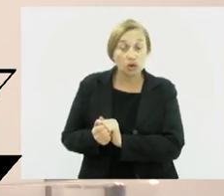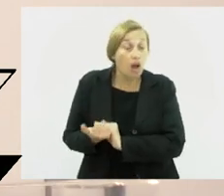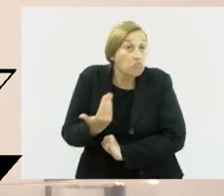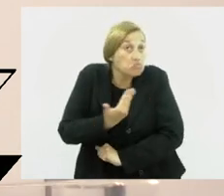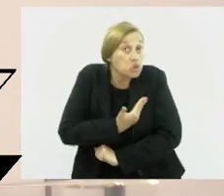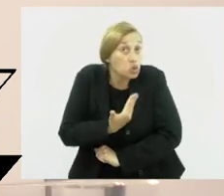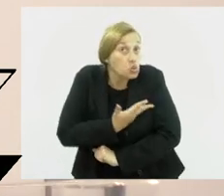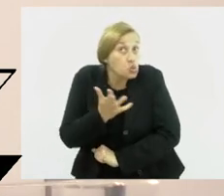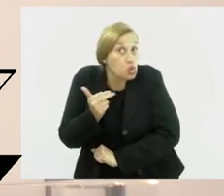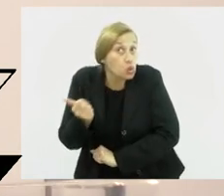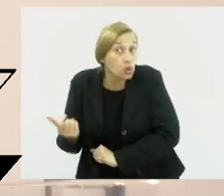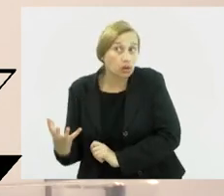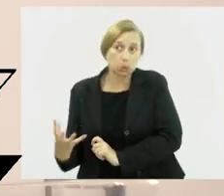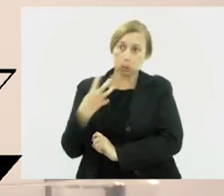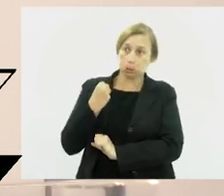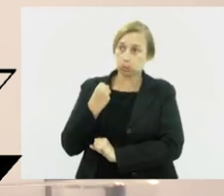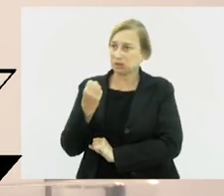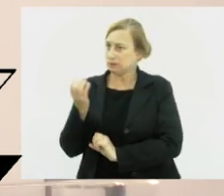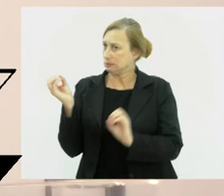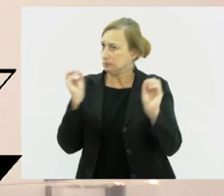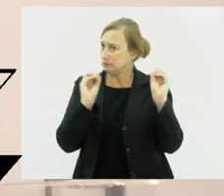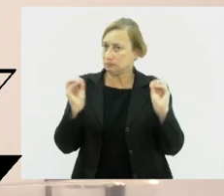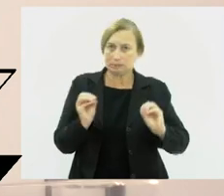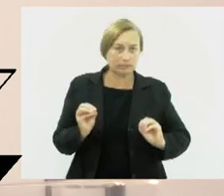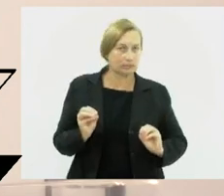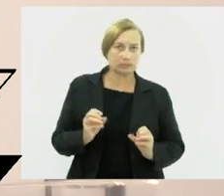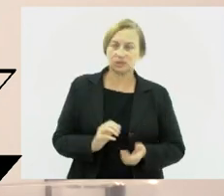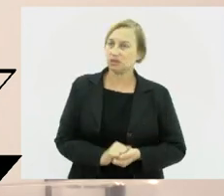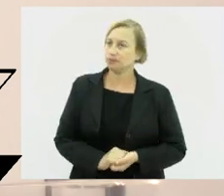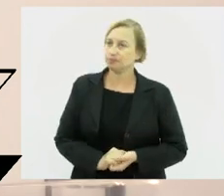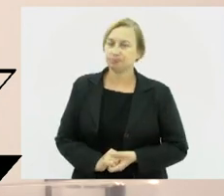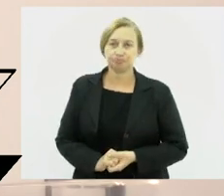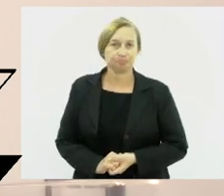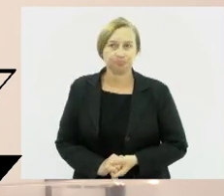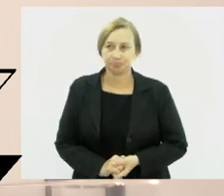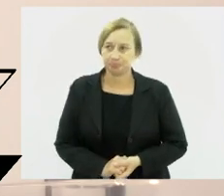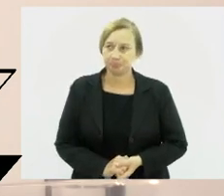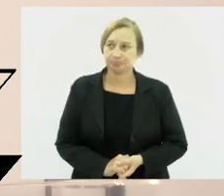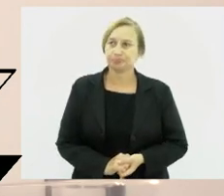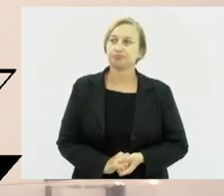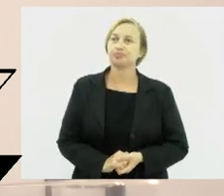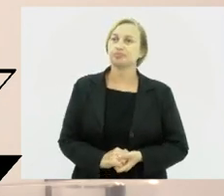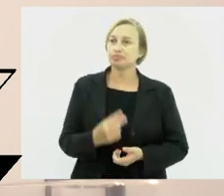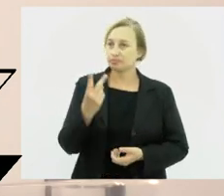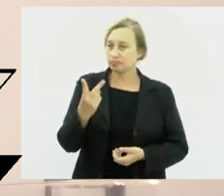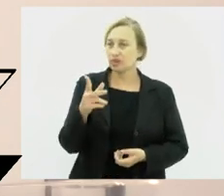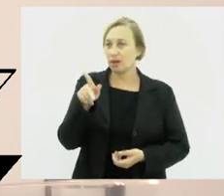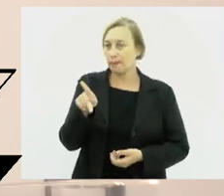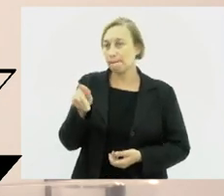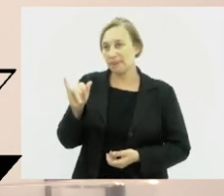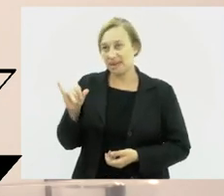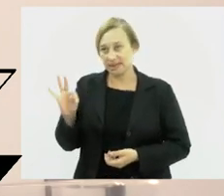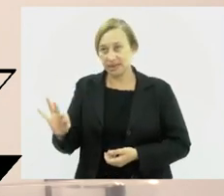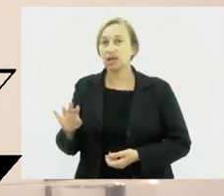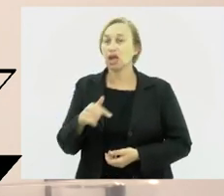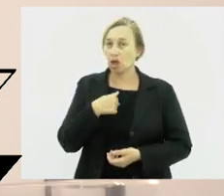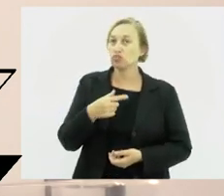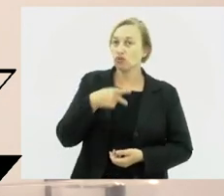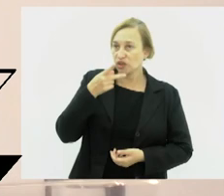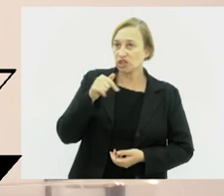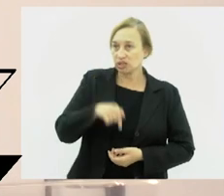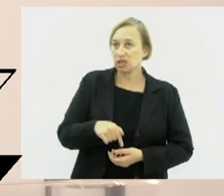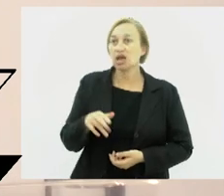amistosa. Nunca teve nenhum tipo de incidente com esses dois pitbulls que eu estou falando aqui, que